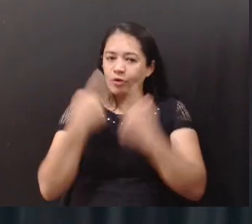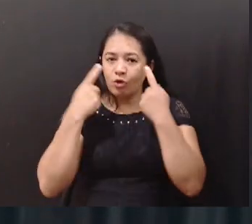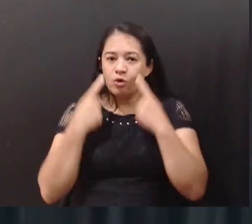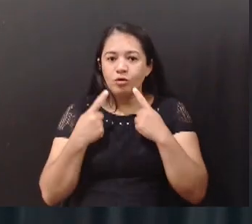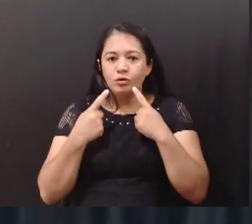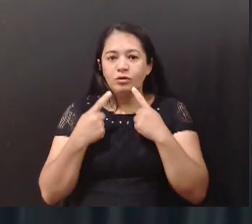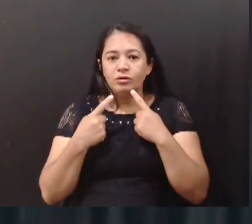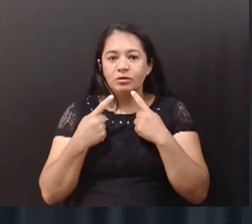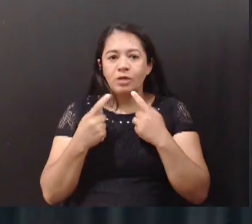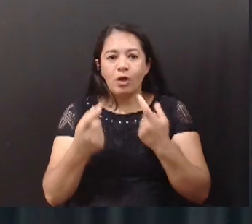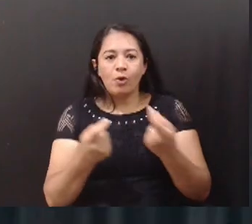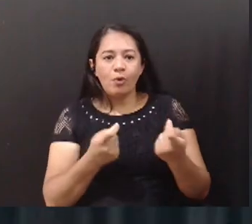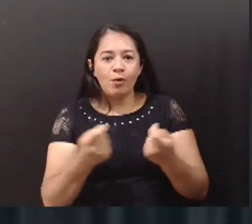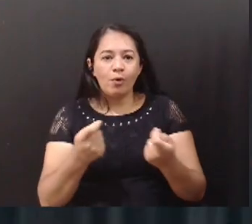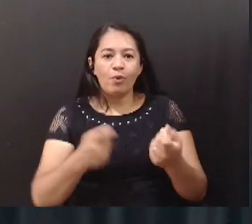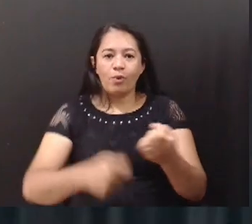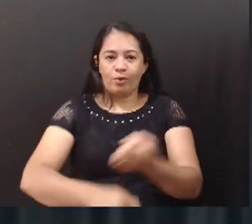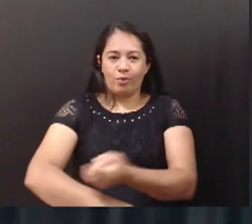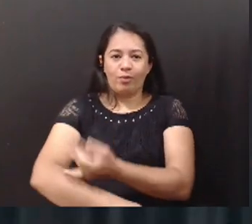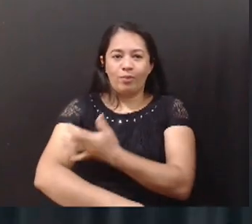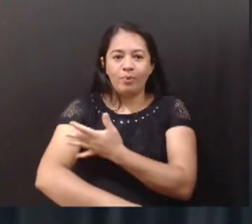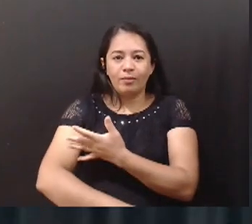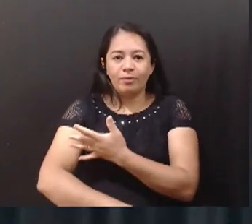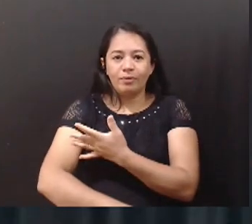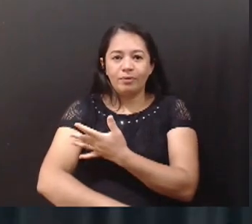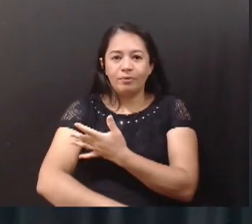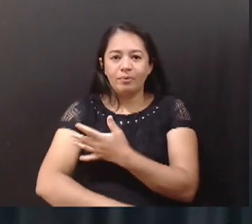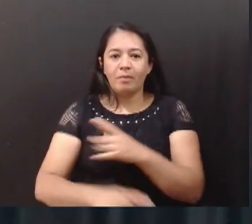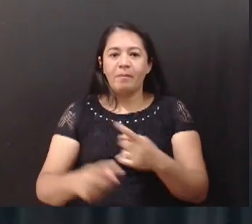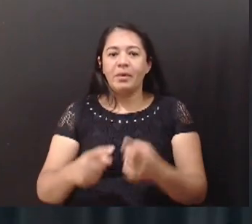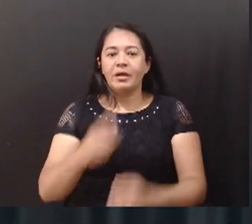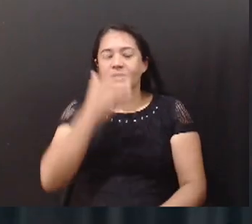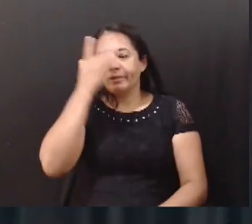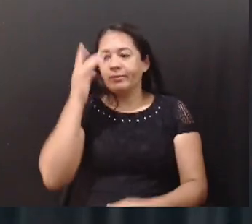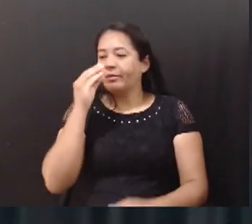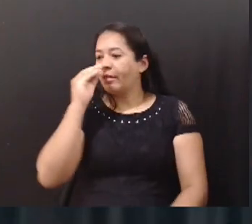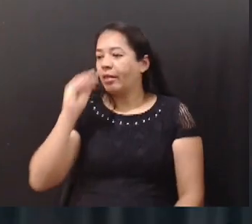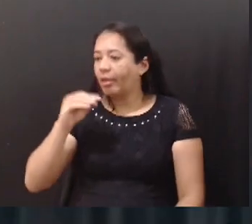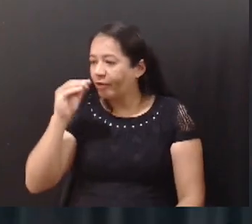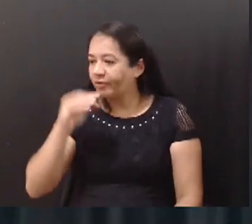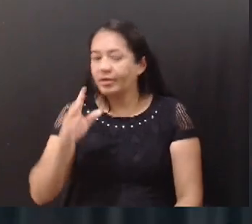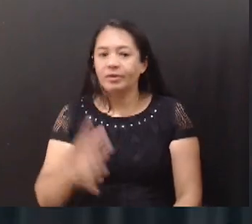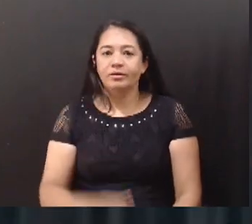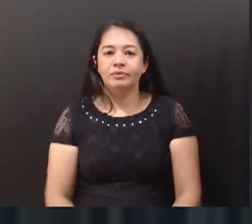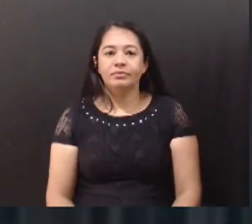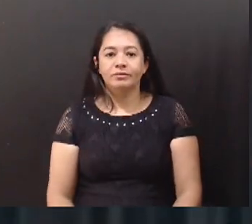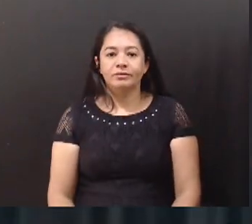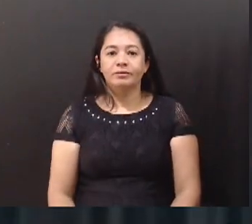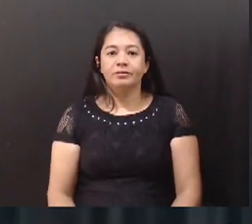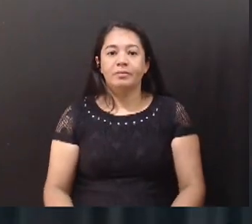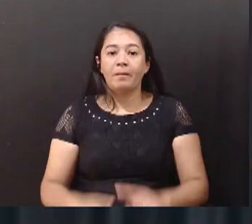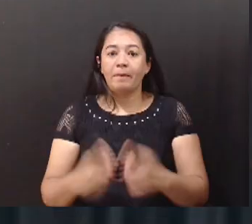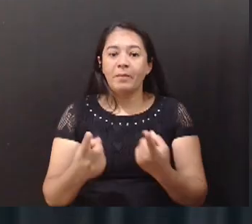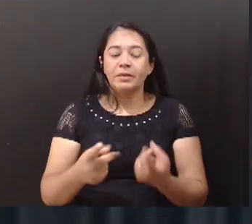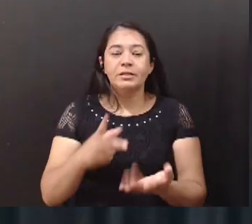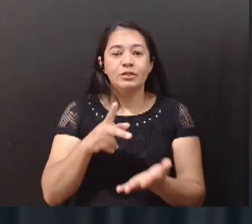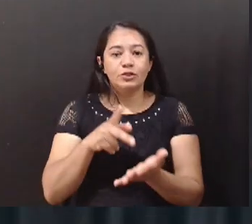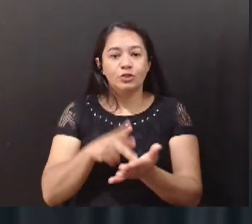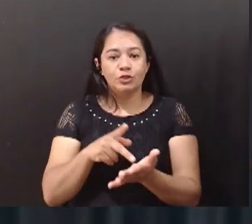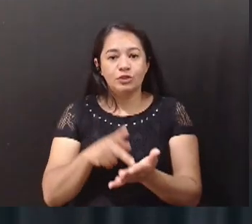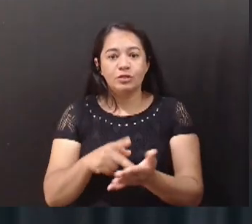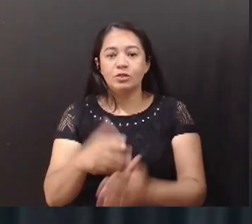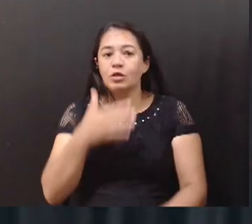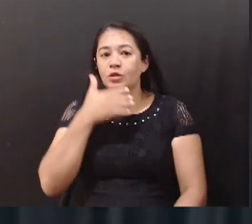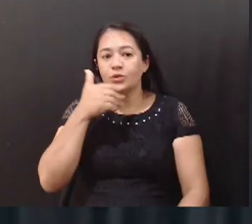regulador emocional. E ele é muito injustiçado porque ele é visto como fraqueza. É verdade. Sendo que ele é, de fato, um dos melhores